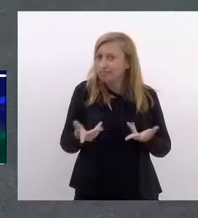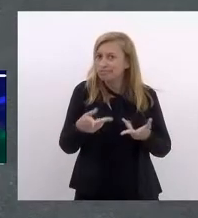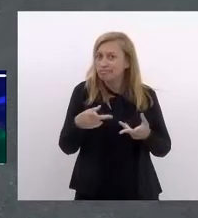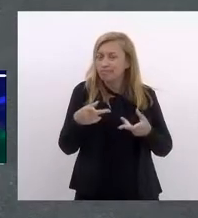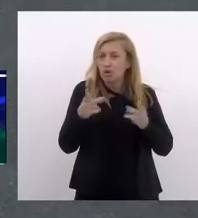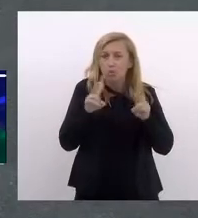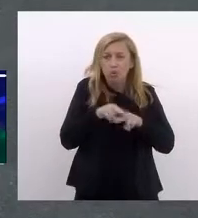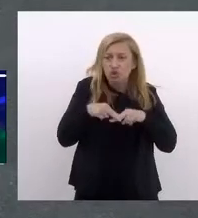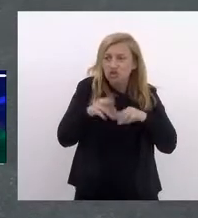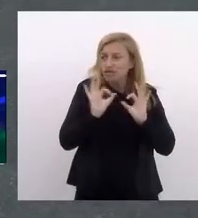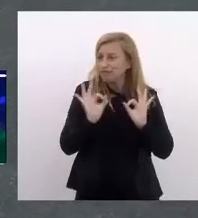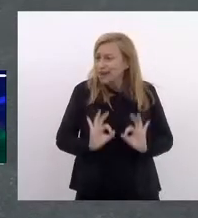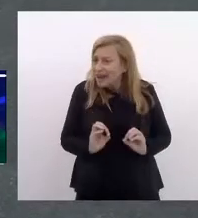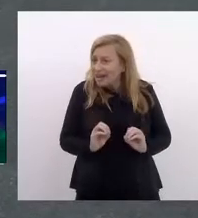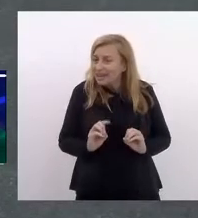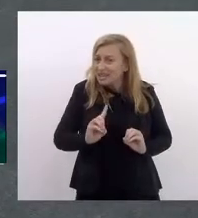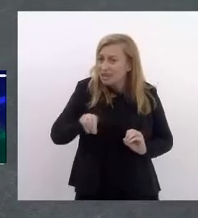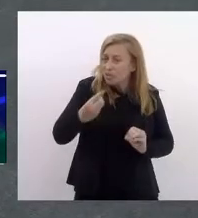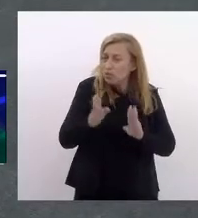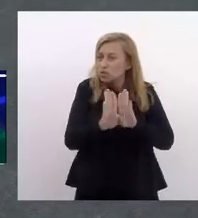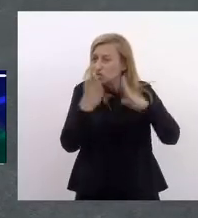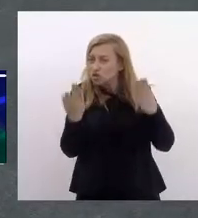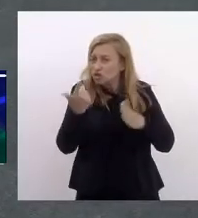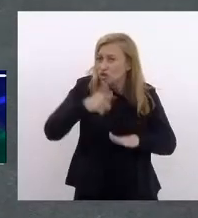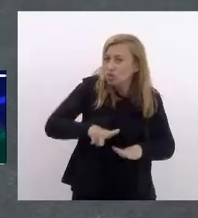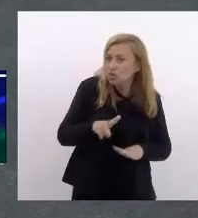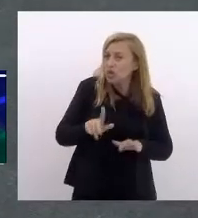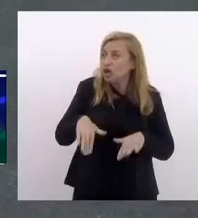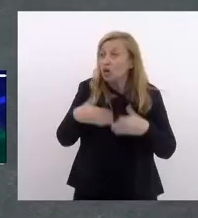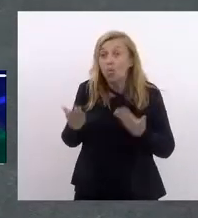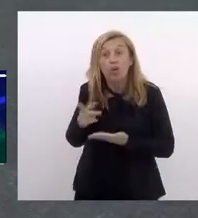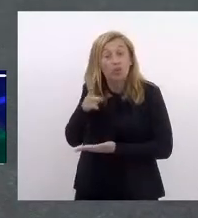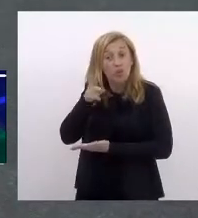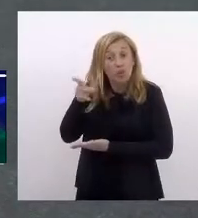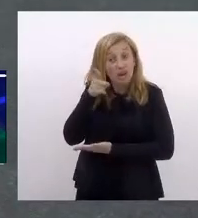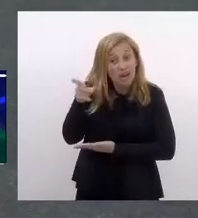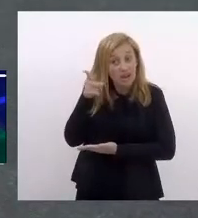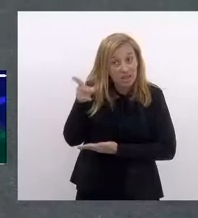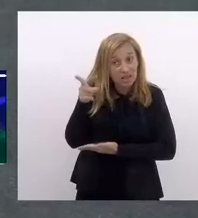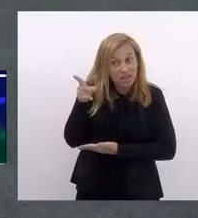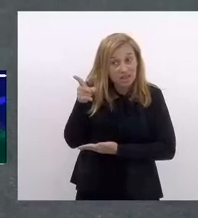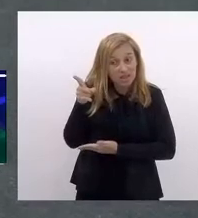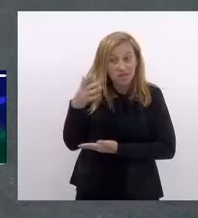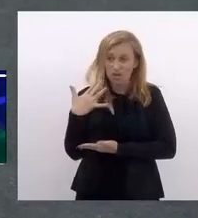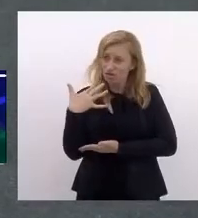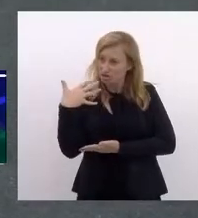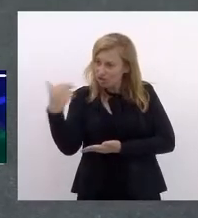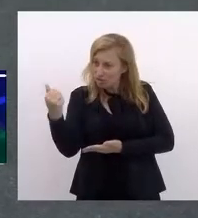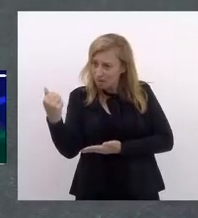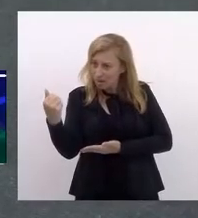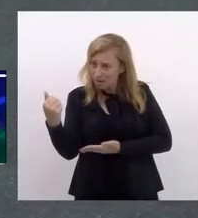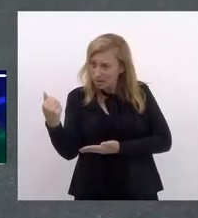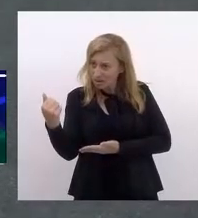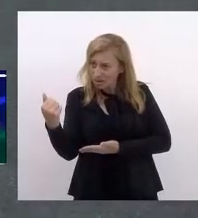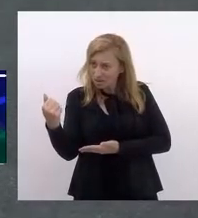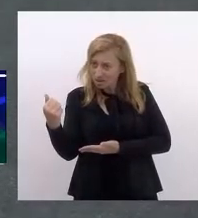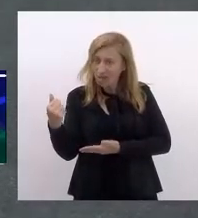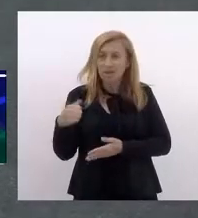menos, e depois reaberto. E quando eles foram chamados para fazer, passaram